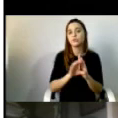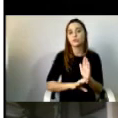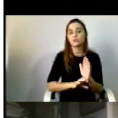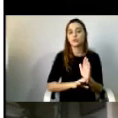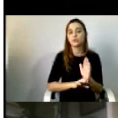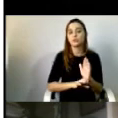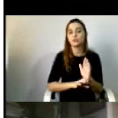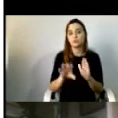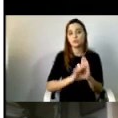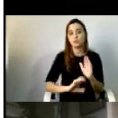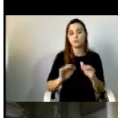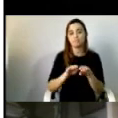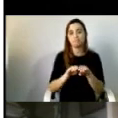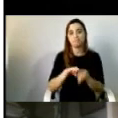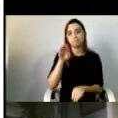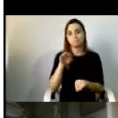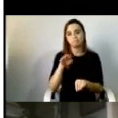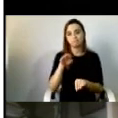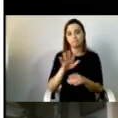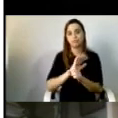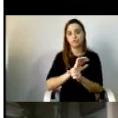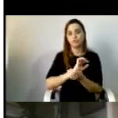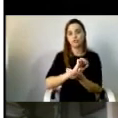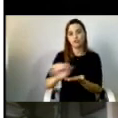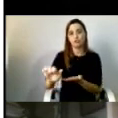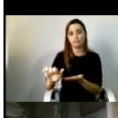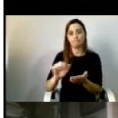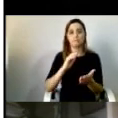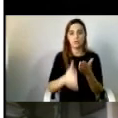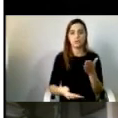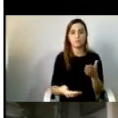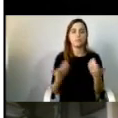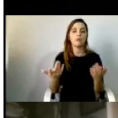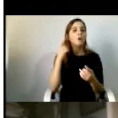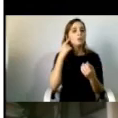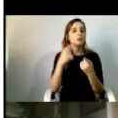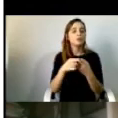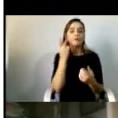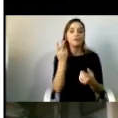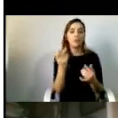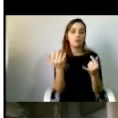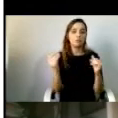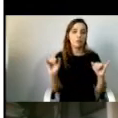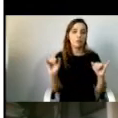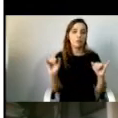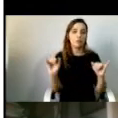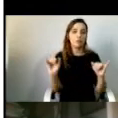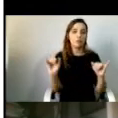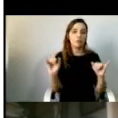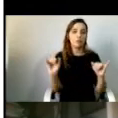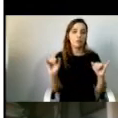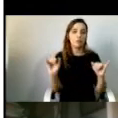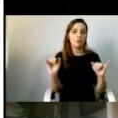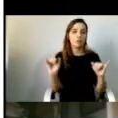de desigualdade e exclusão. E, portanto, o objetivo de uma vida independente e uma vida com